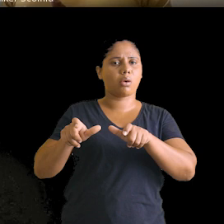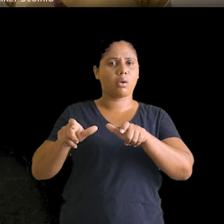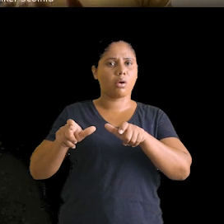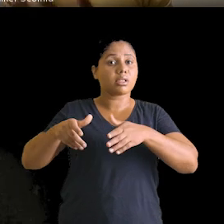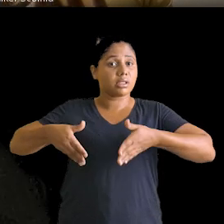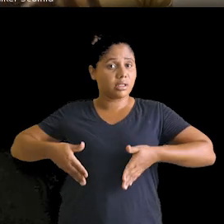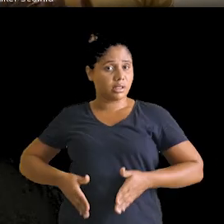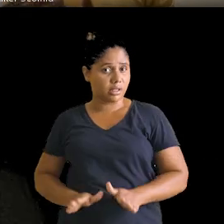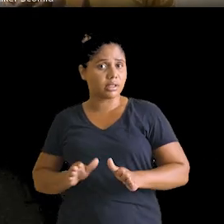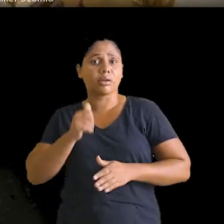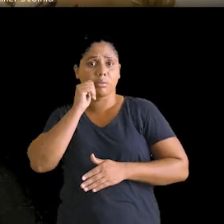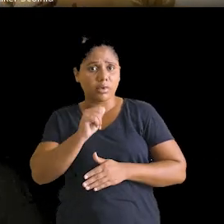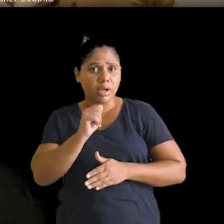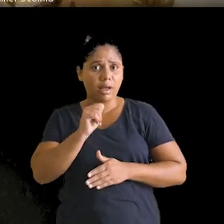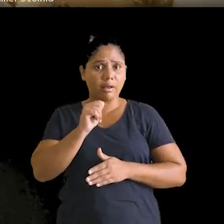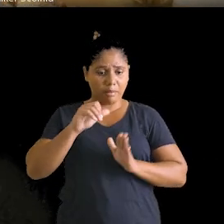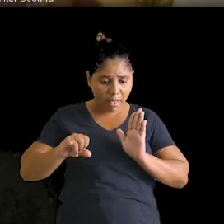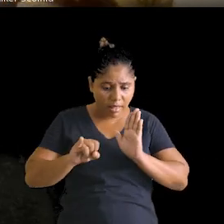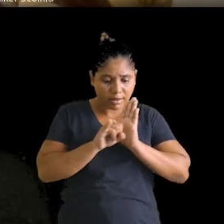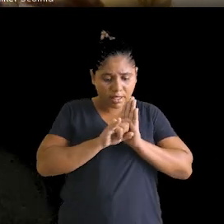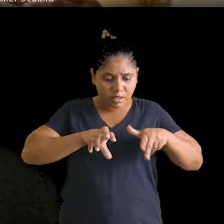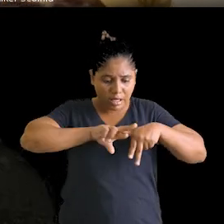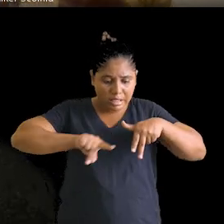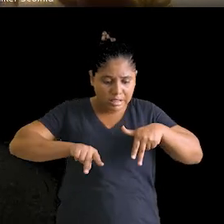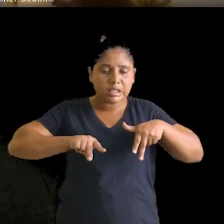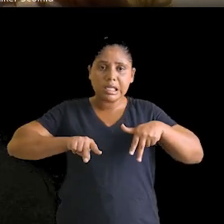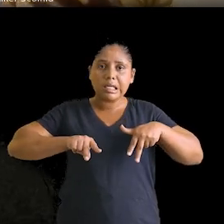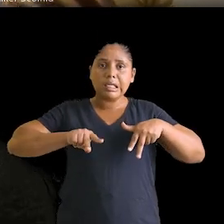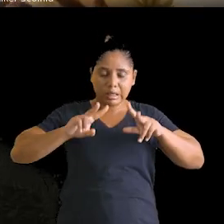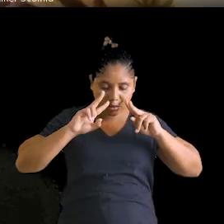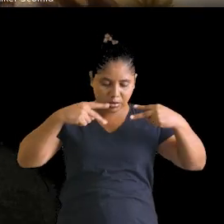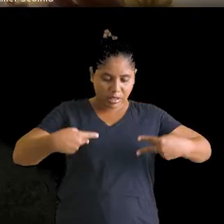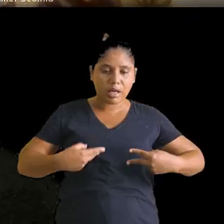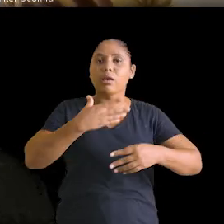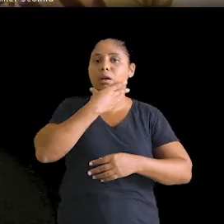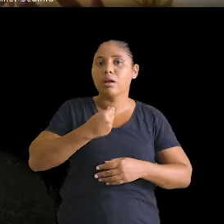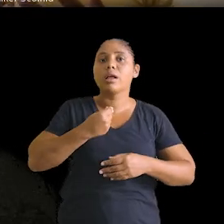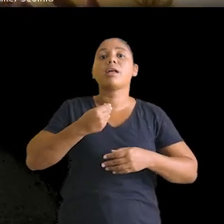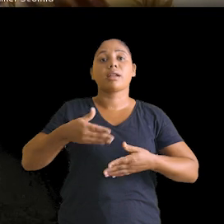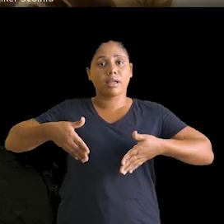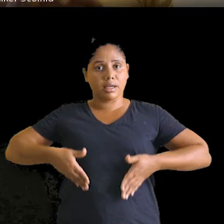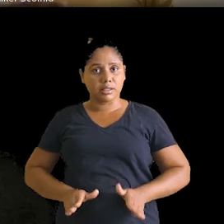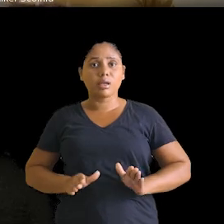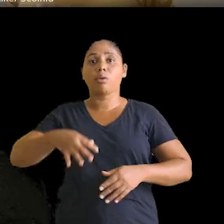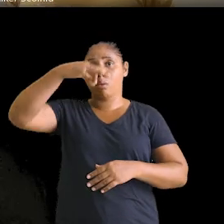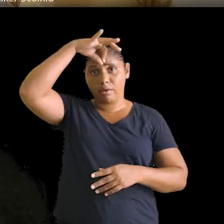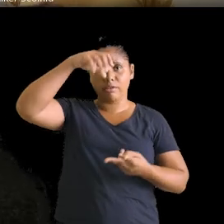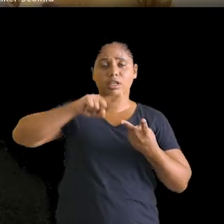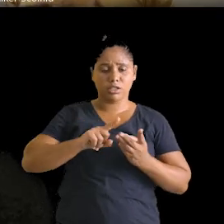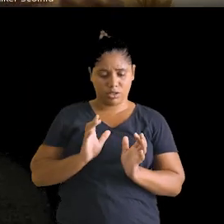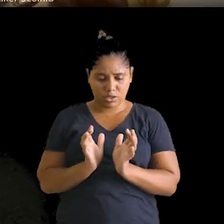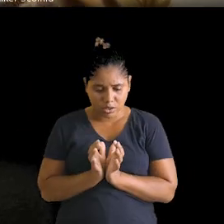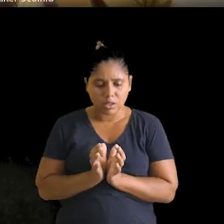ao nascimento, mas se identificam como homens, ou seja, a pessoa que nasceu com útero, vagina, tá, mas não se